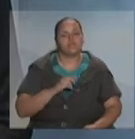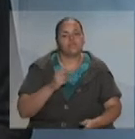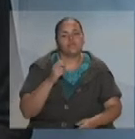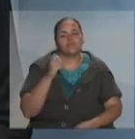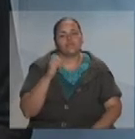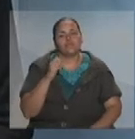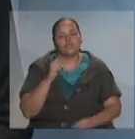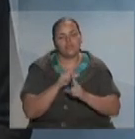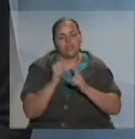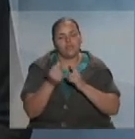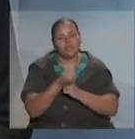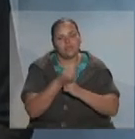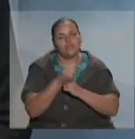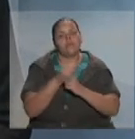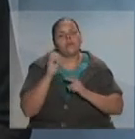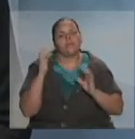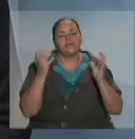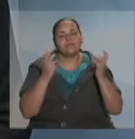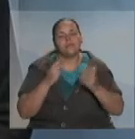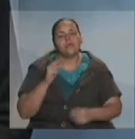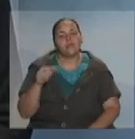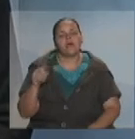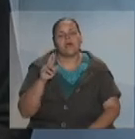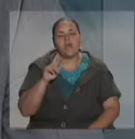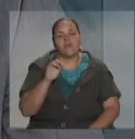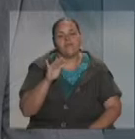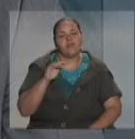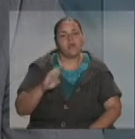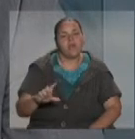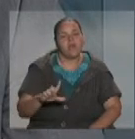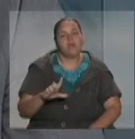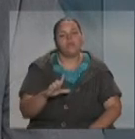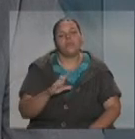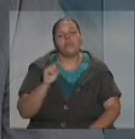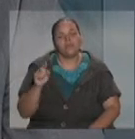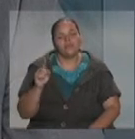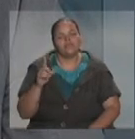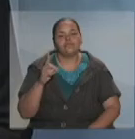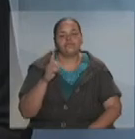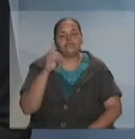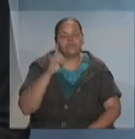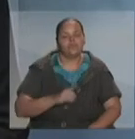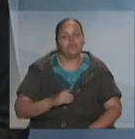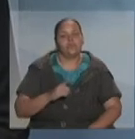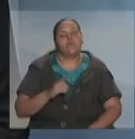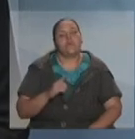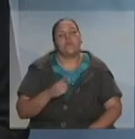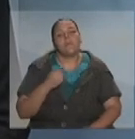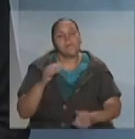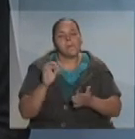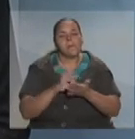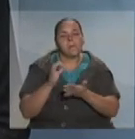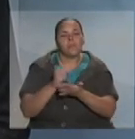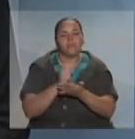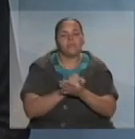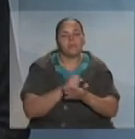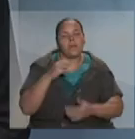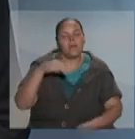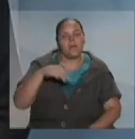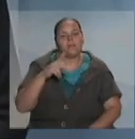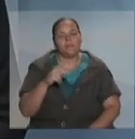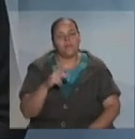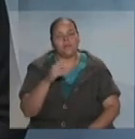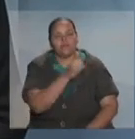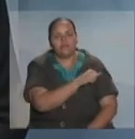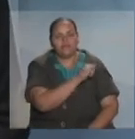Gestão Socioambiental do TCE Rio de Janeiro, e Rafael Pacheco, diretor de Licitações e Contratos do MP Rio de